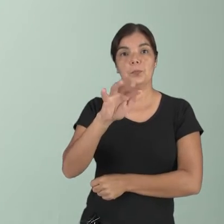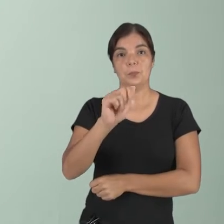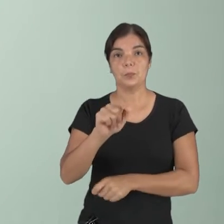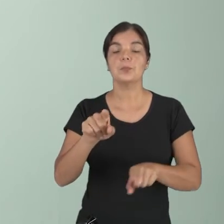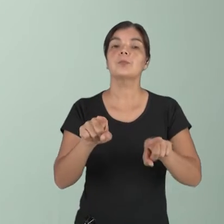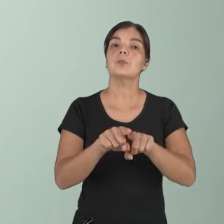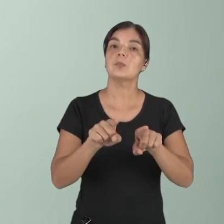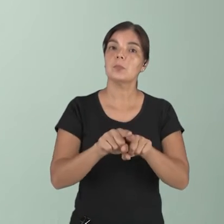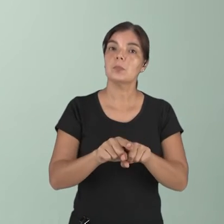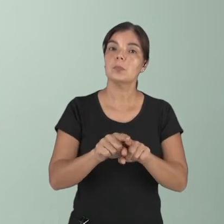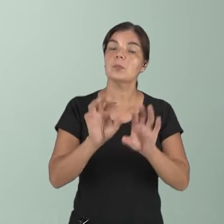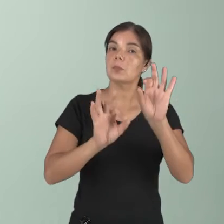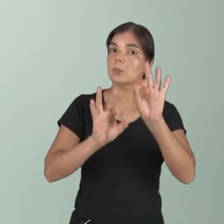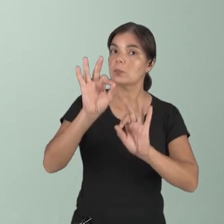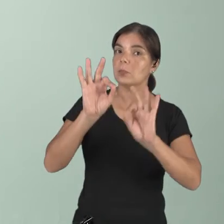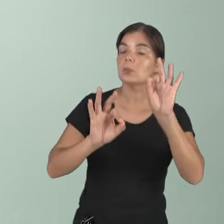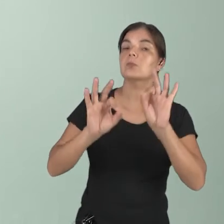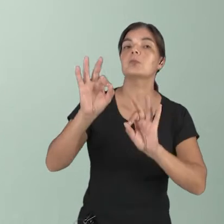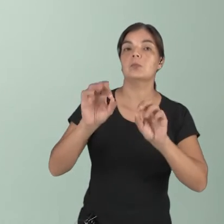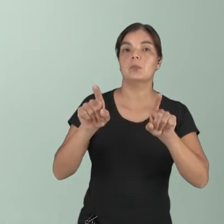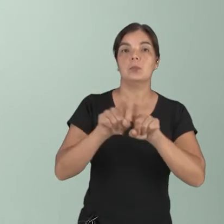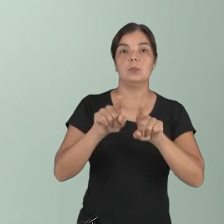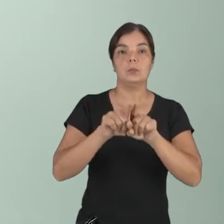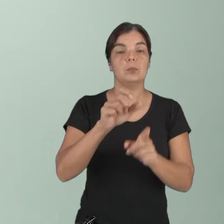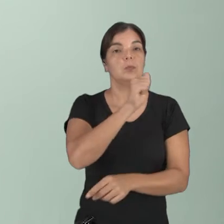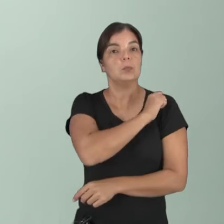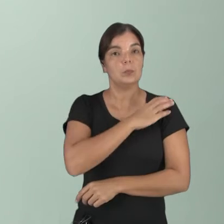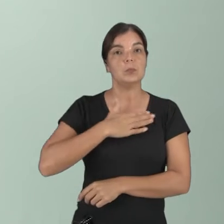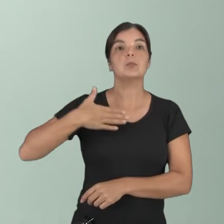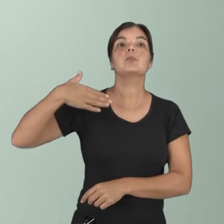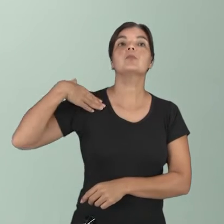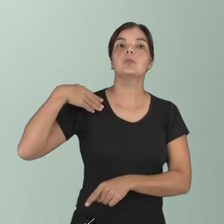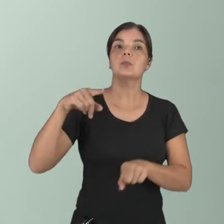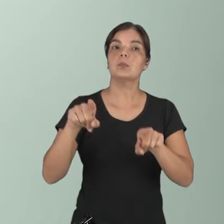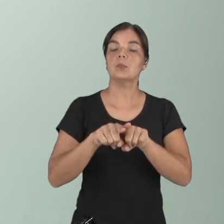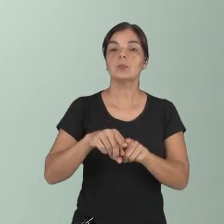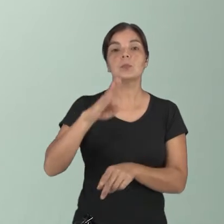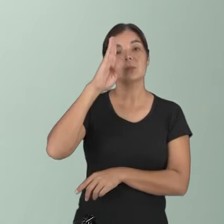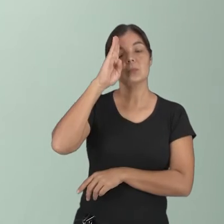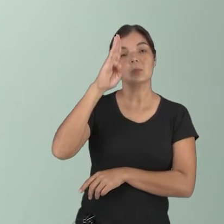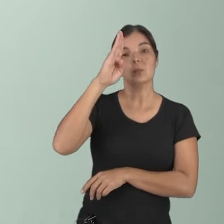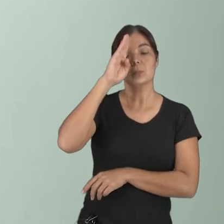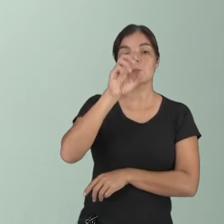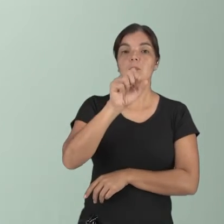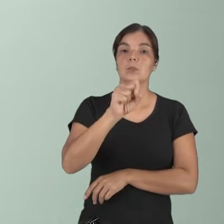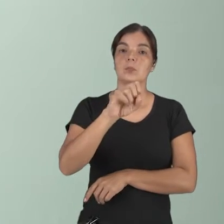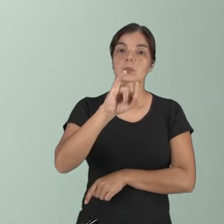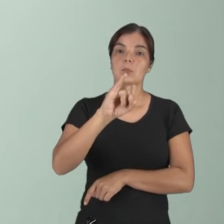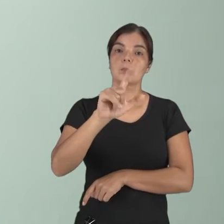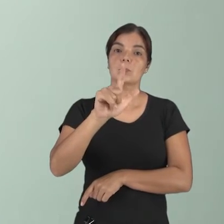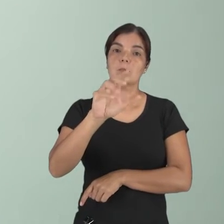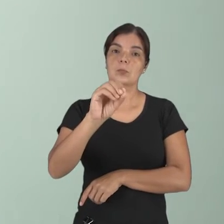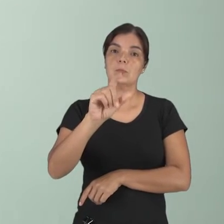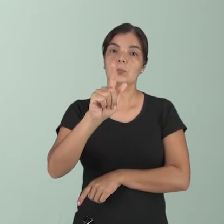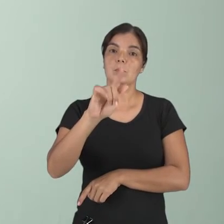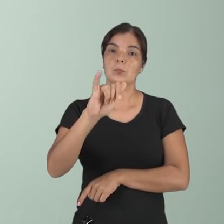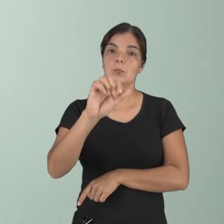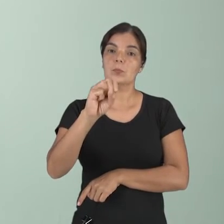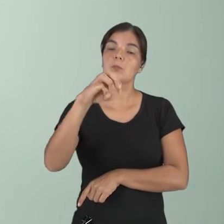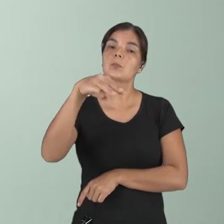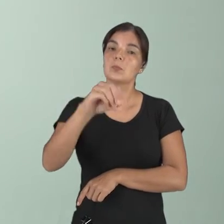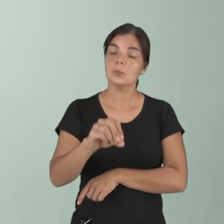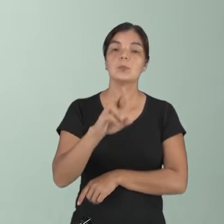a lógica construída por Aristóteles, ela se baseia principalmente no silogismo. Está aí a